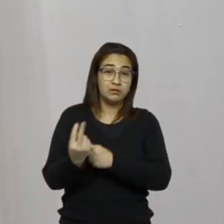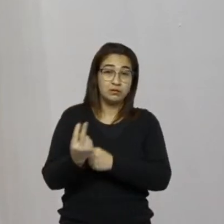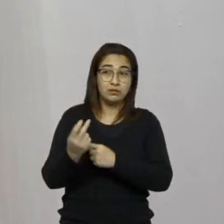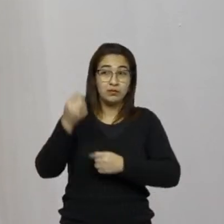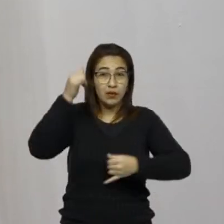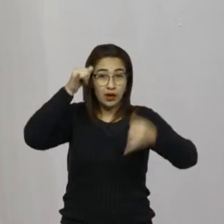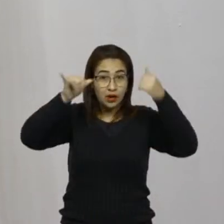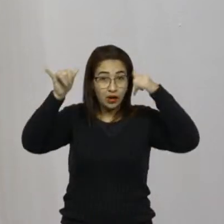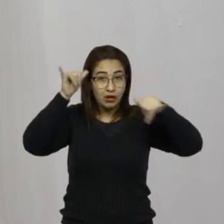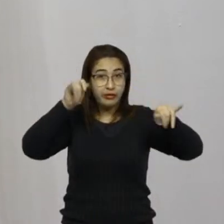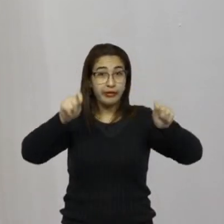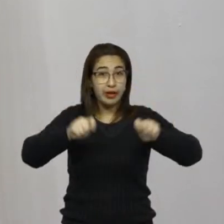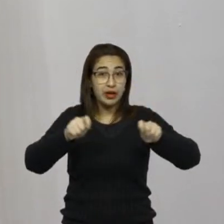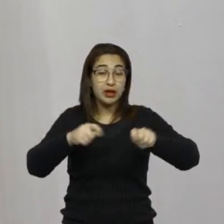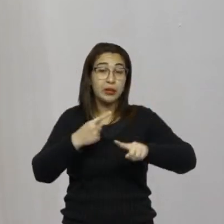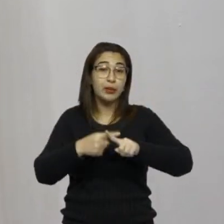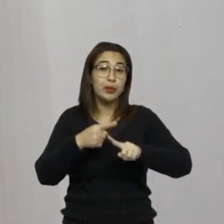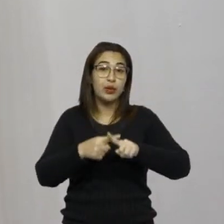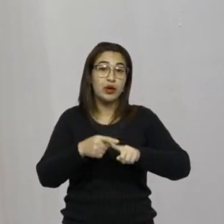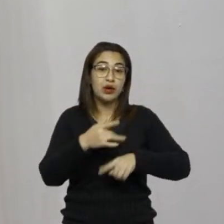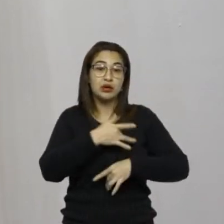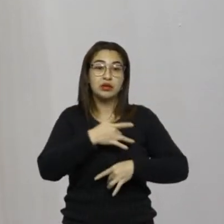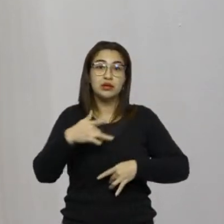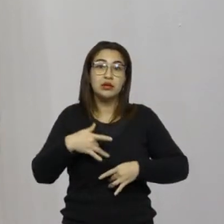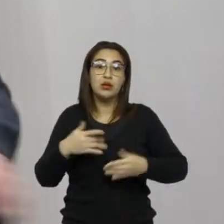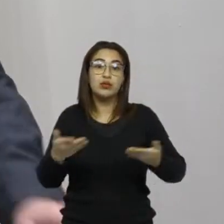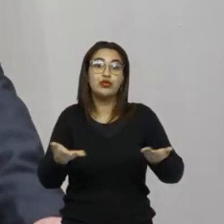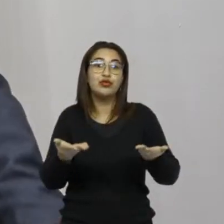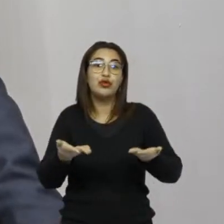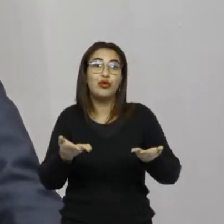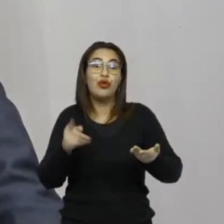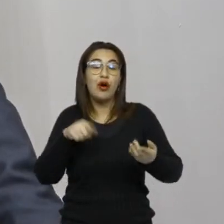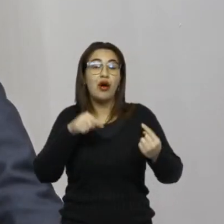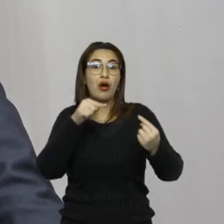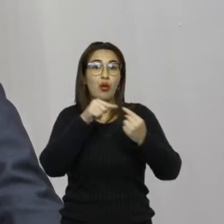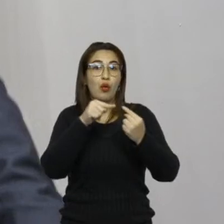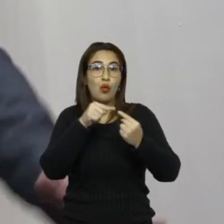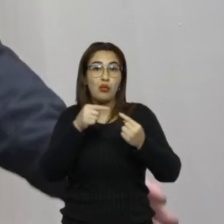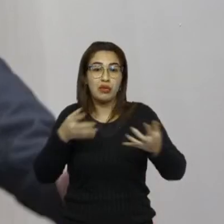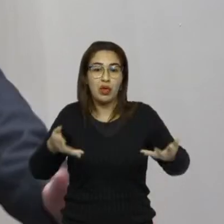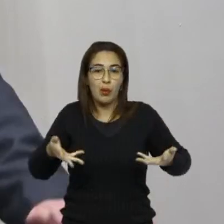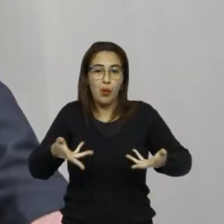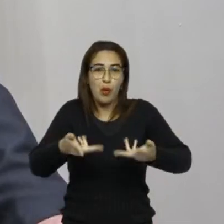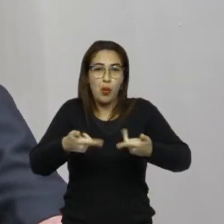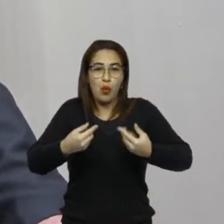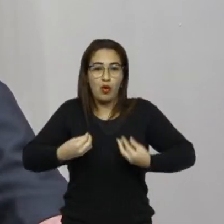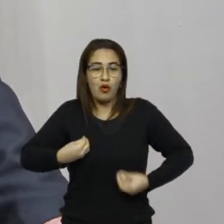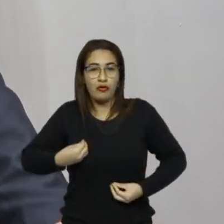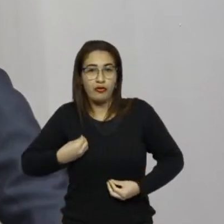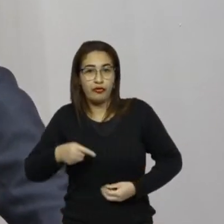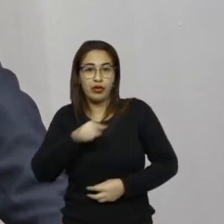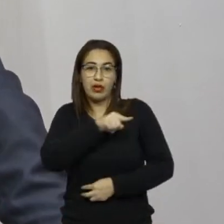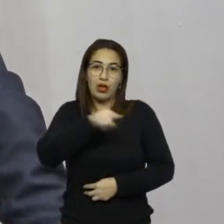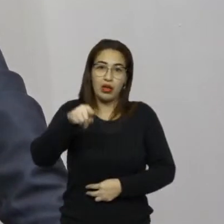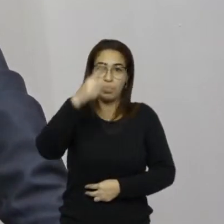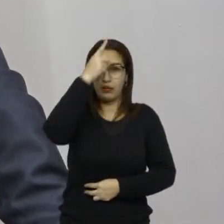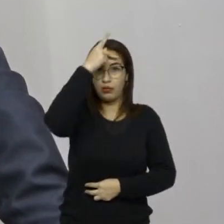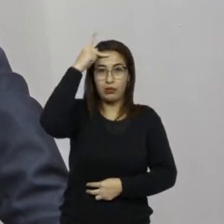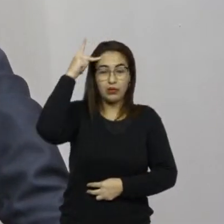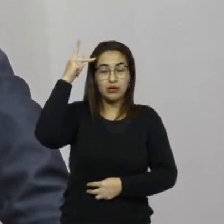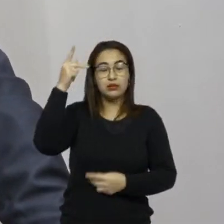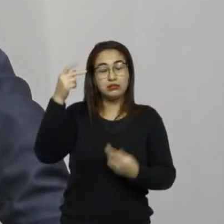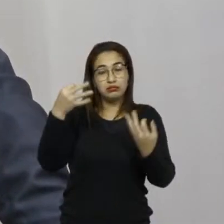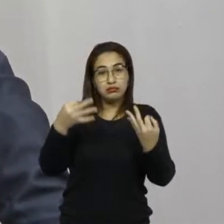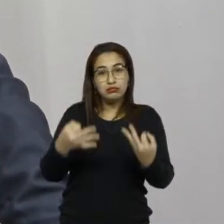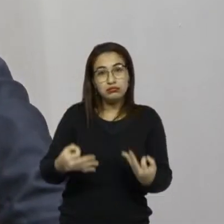a saúde está a qualidade de vida das pessoas. E, para tanto, é preciso que se